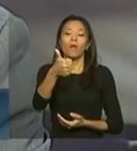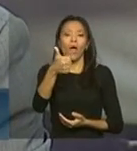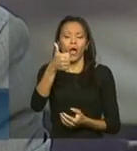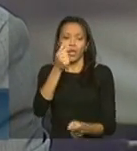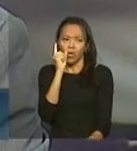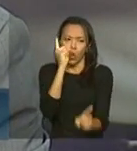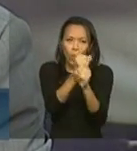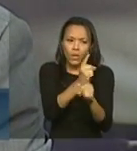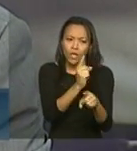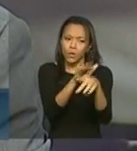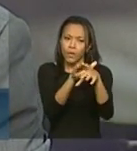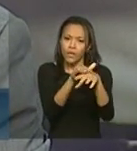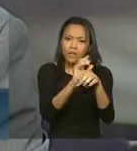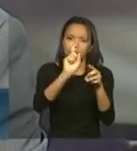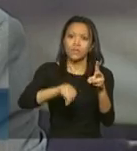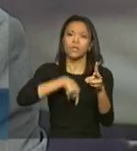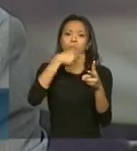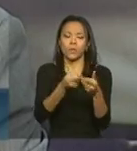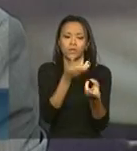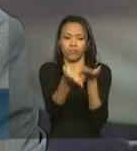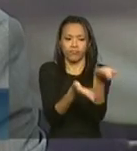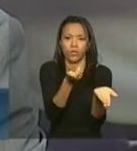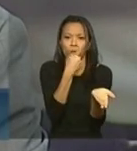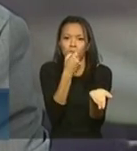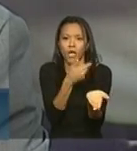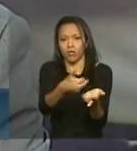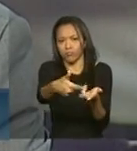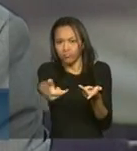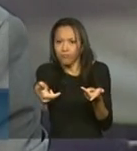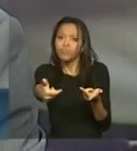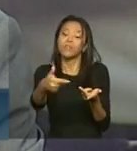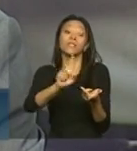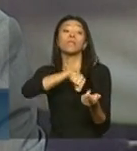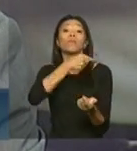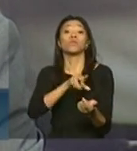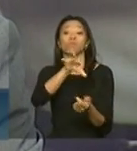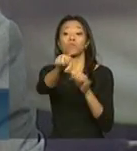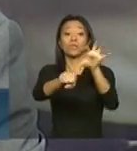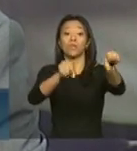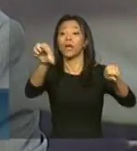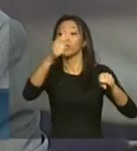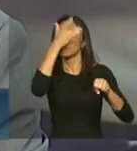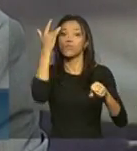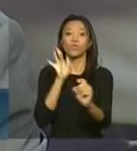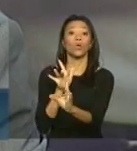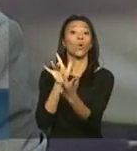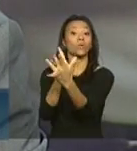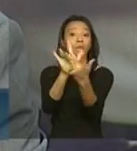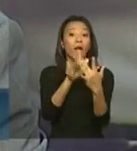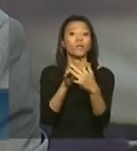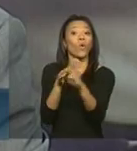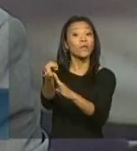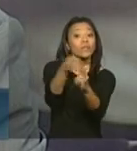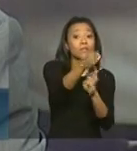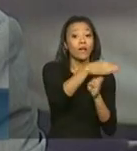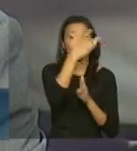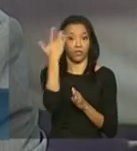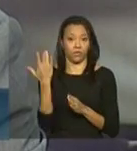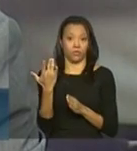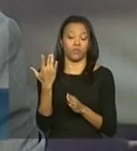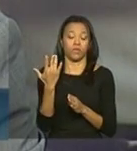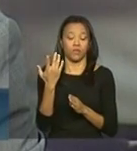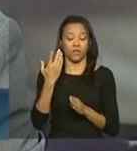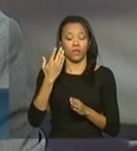do tratamento, a busca dos casos contactantes, dos comunicantes, as abordagens que nós temos feito,